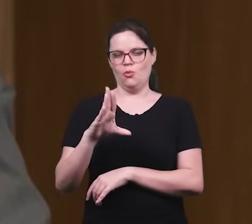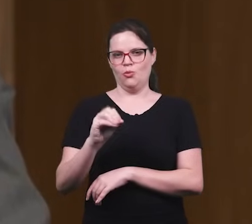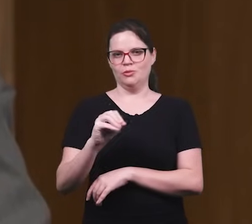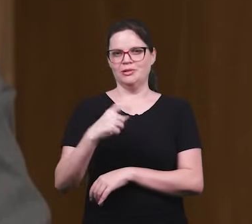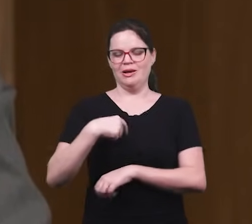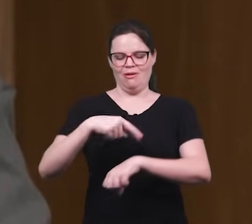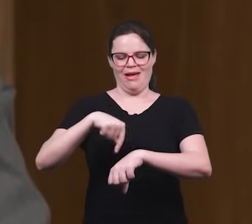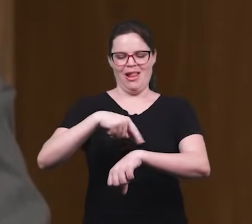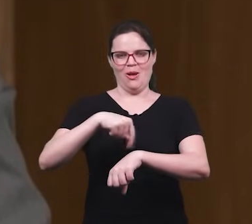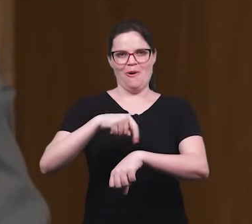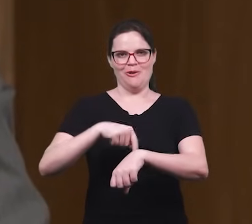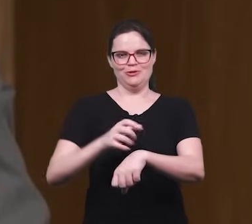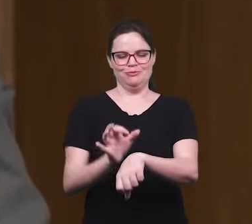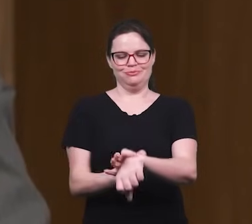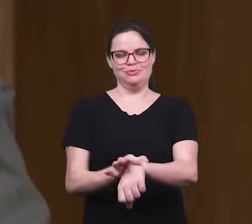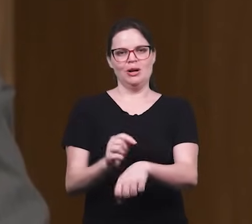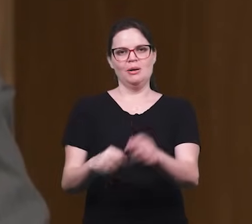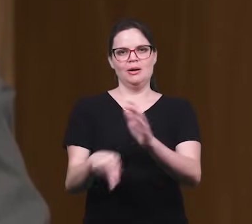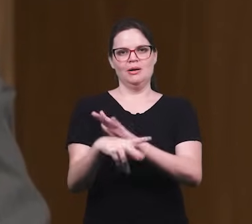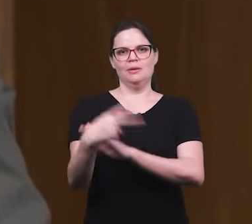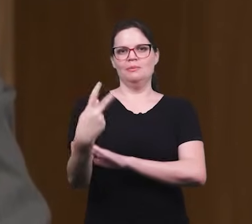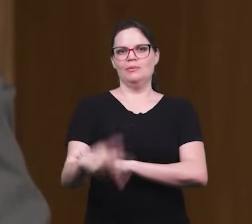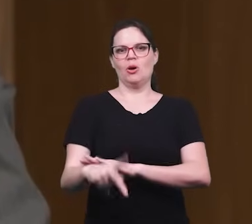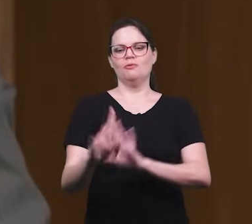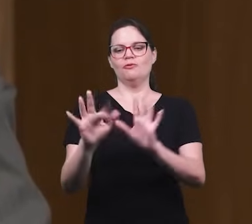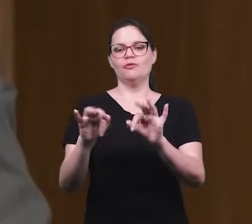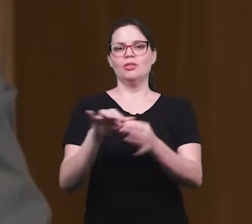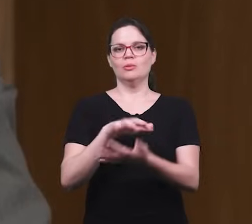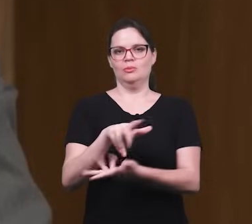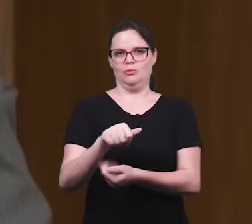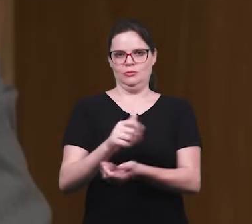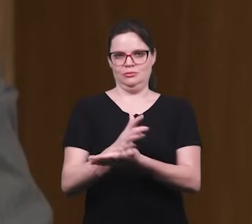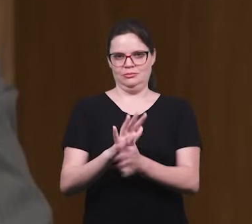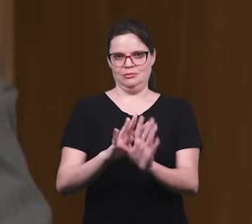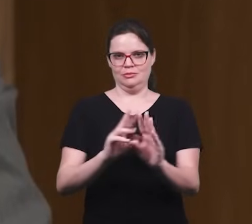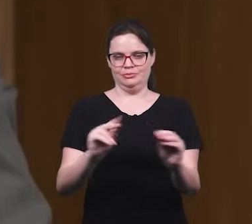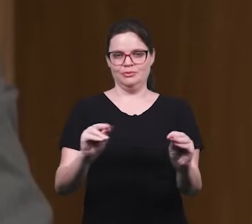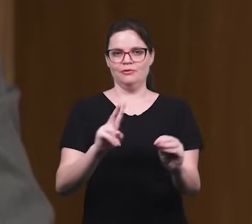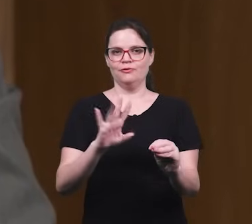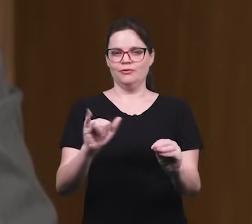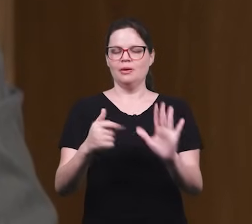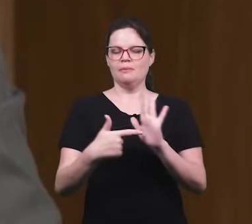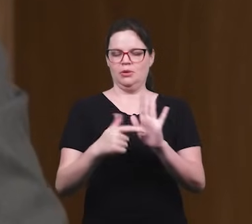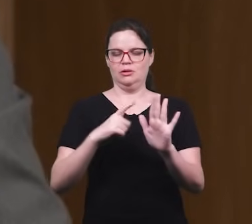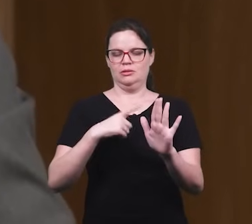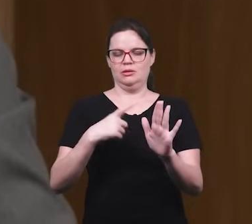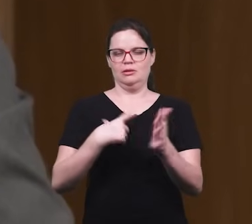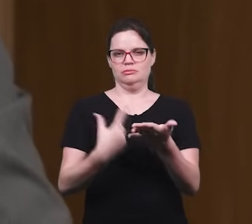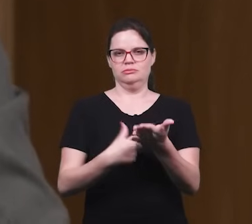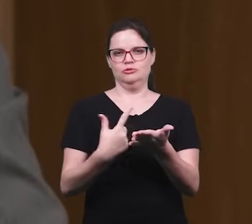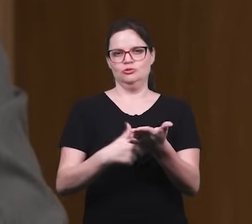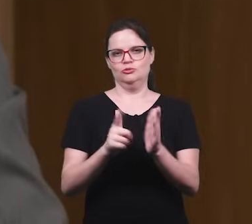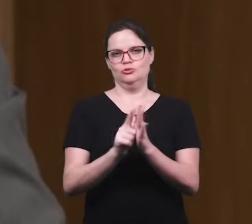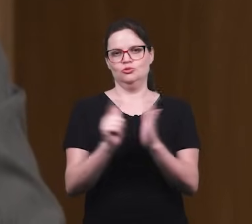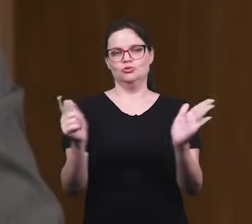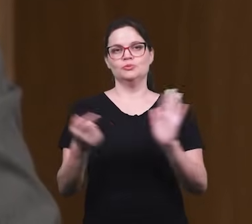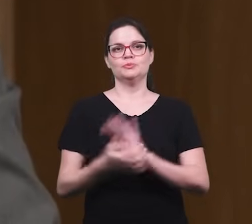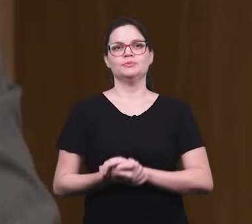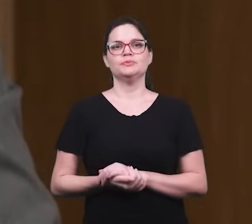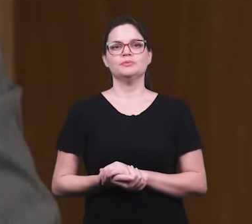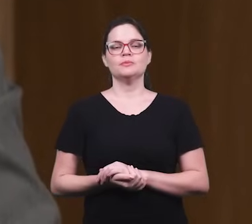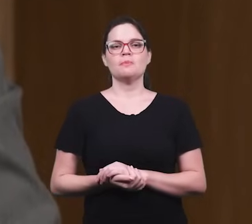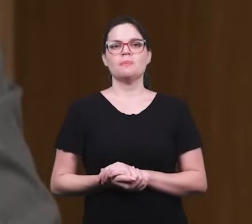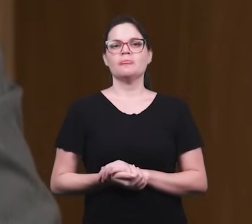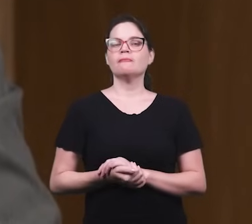fim do mundo, mas não acelera em 2024. Então, o que a ciência comprovou? Na realidade,